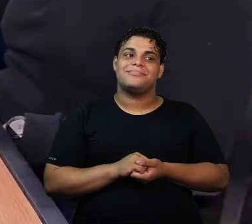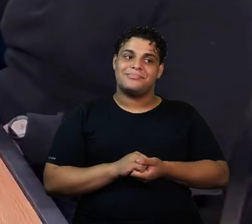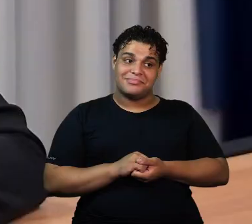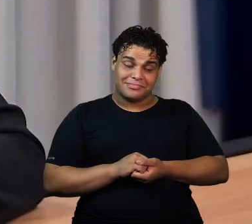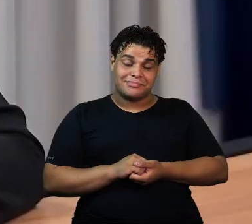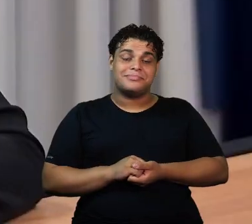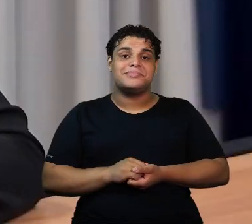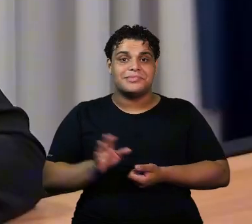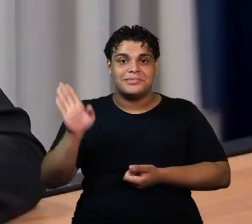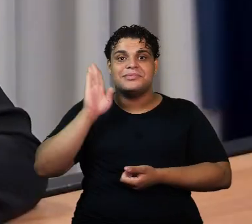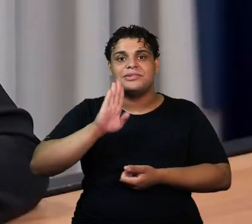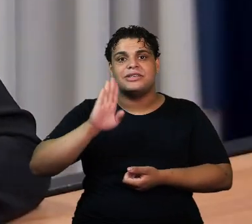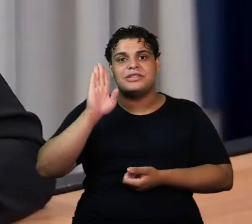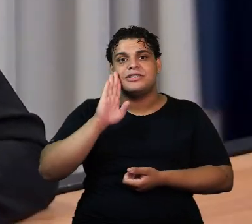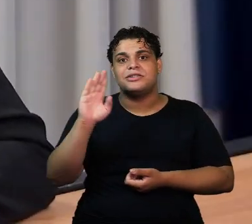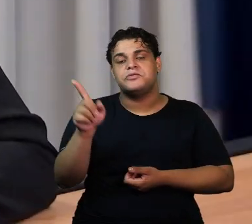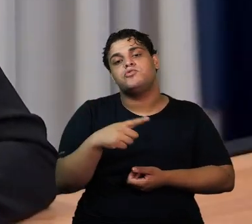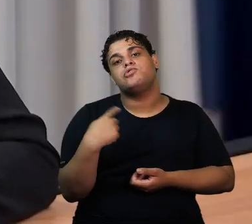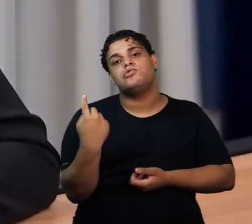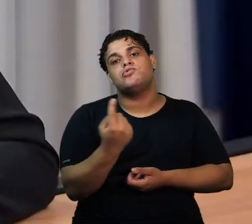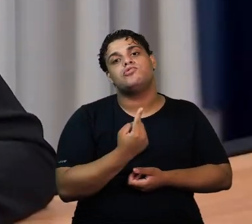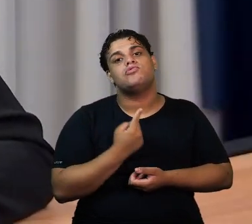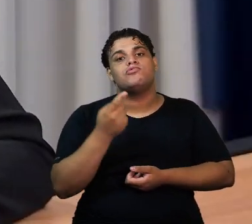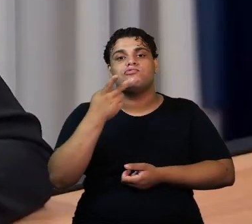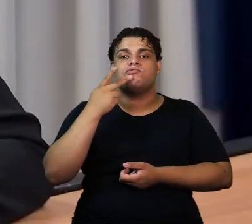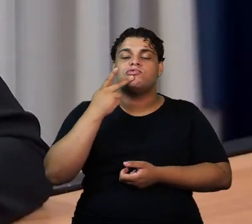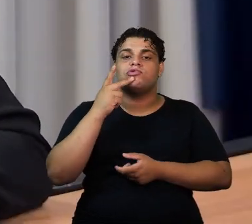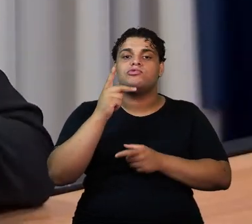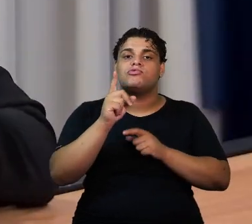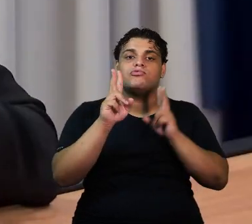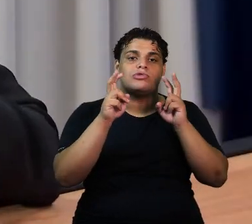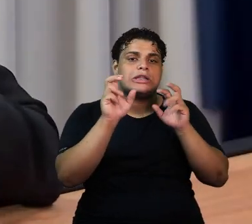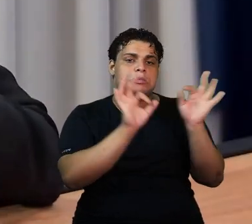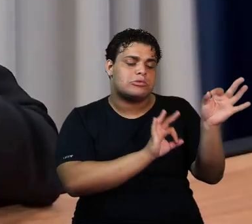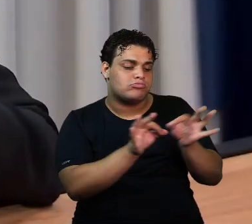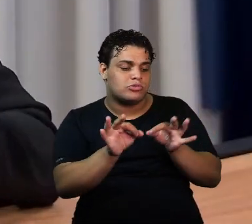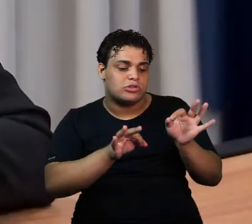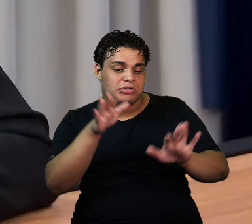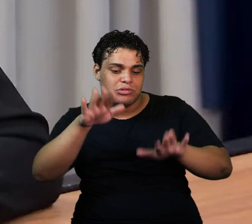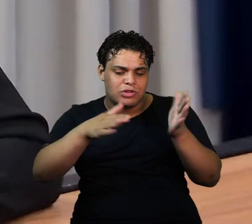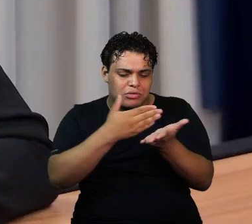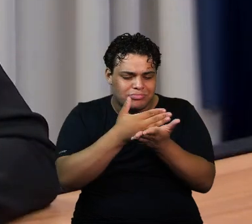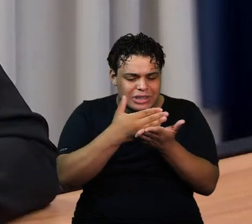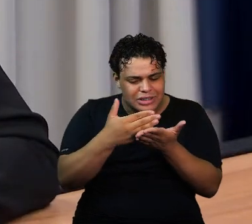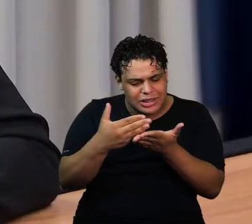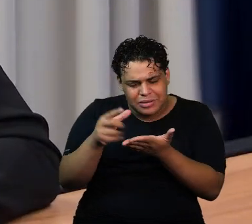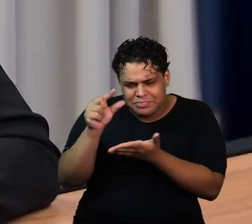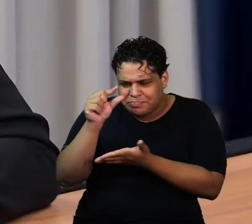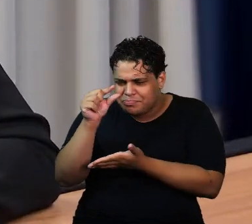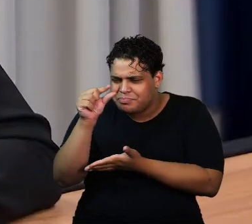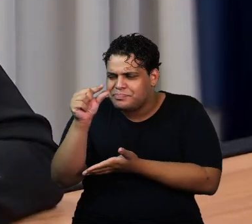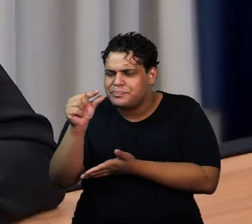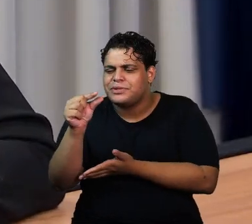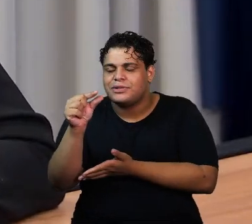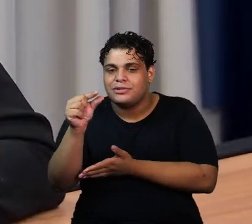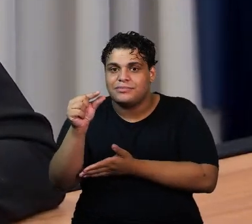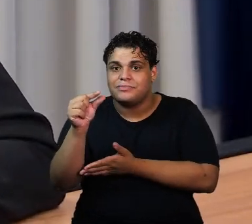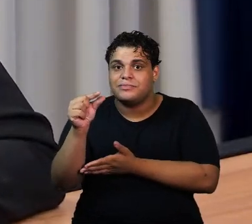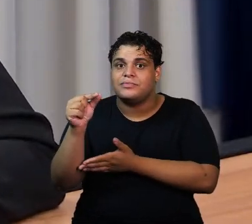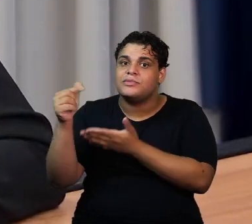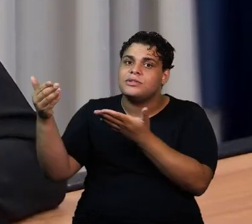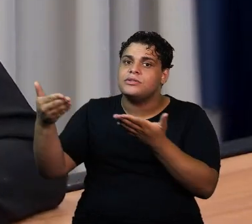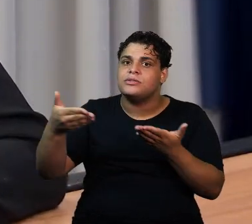muito interessante a gente tratar de um projeto que às vezes começa com uma ideia pequena, né, Jonas? E quando o Jonas